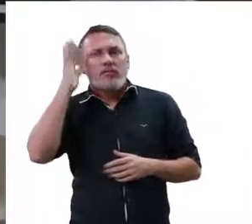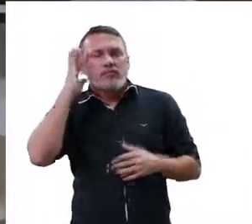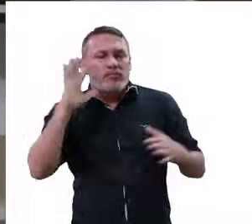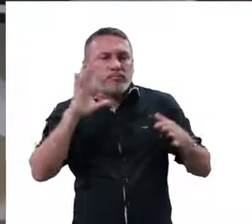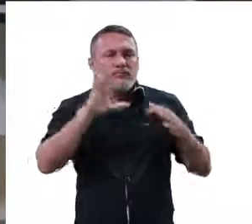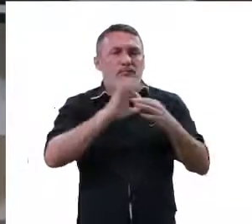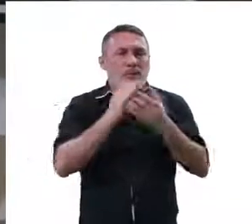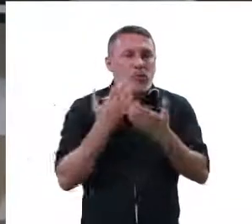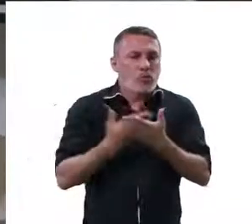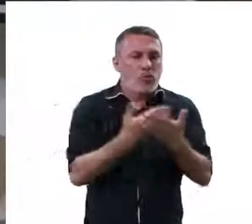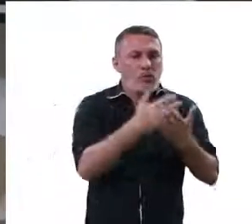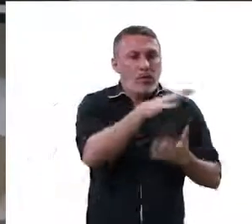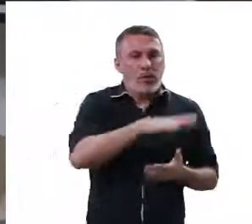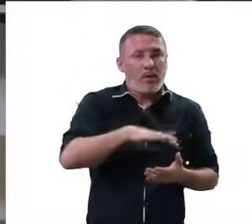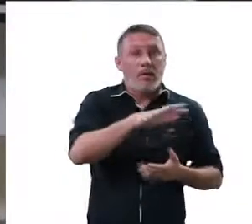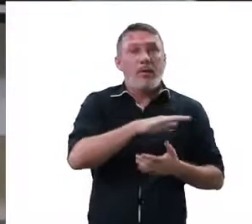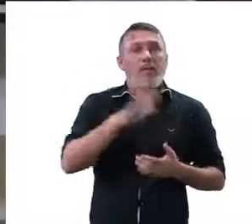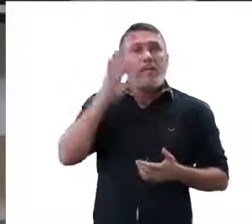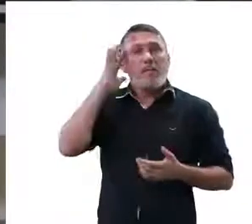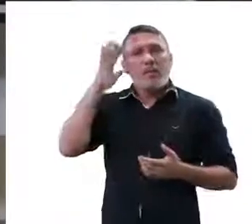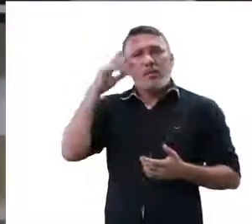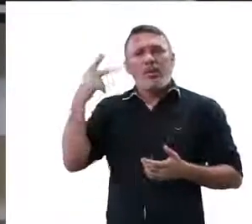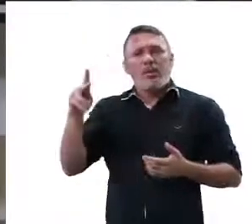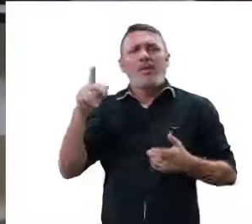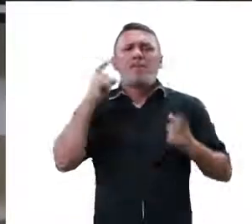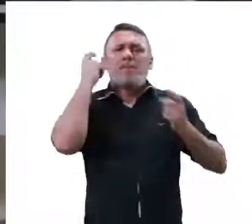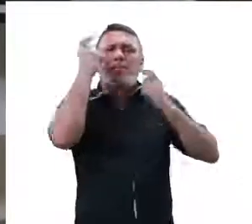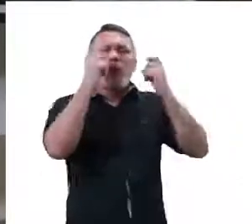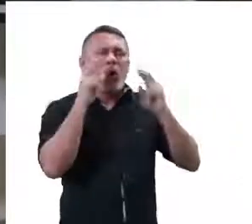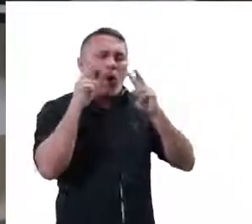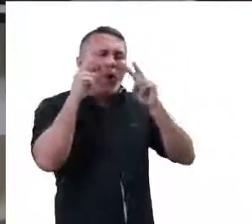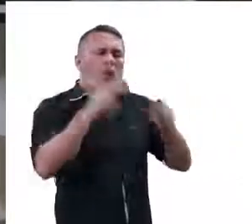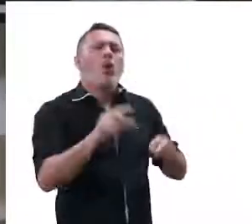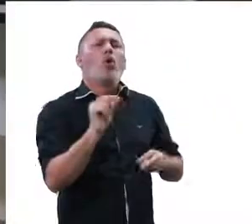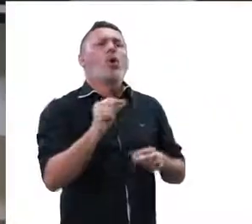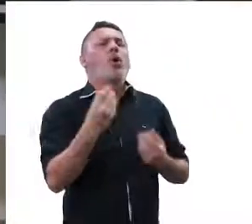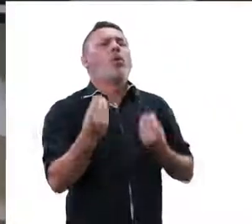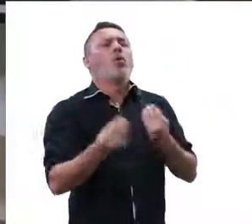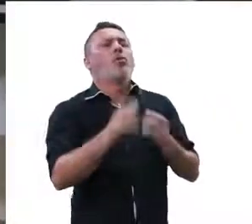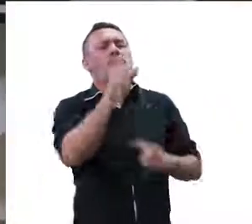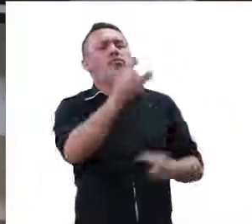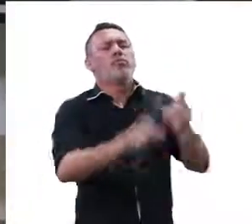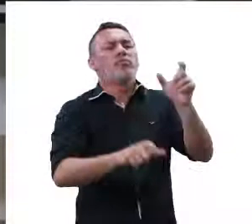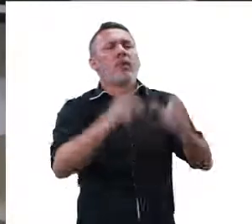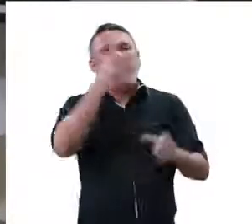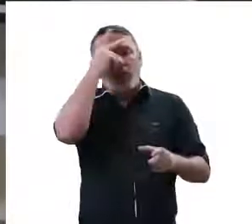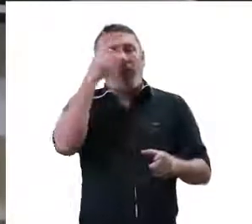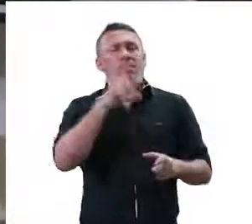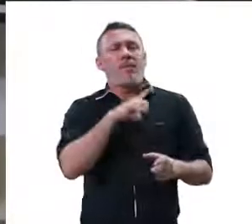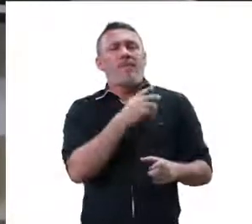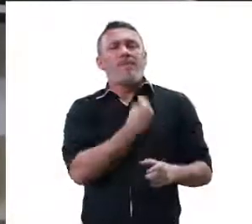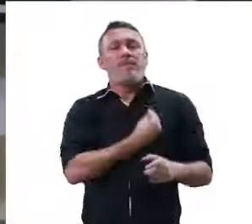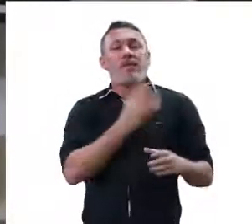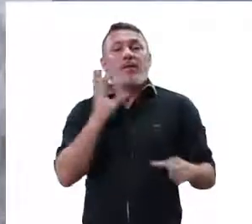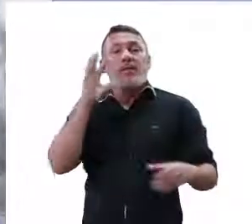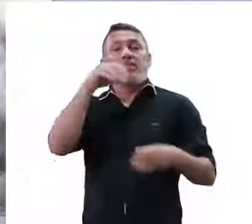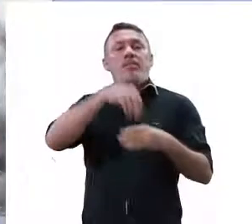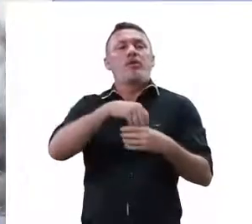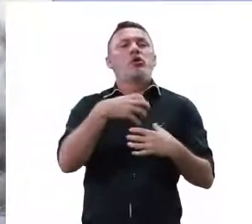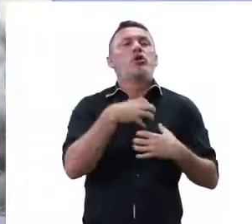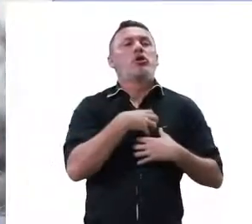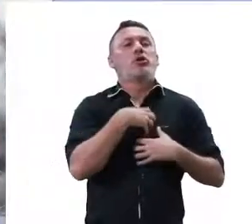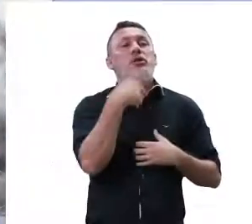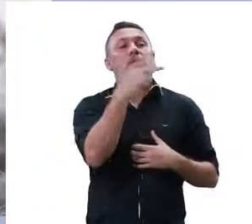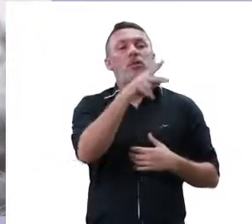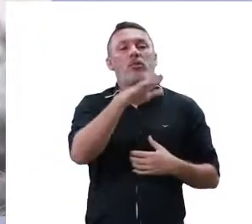interações. Então, a preocupação do Weber é entender como o indivíduo se porta dentro do capitalismo.